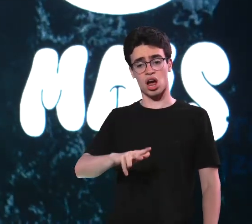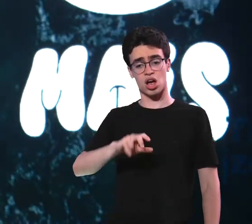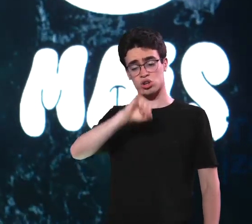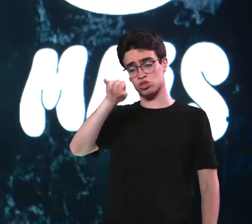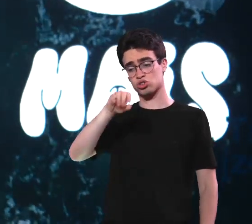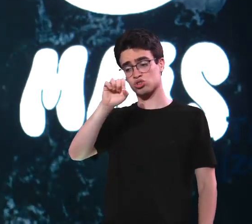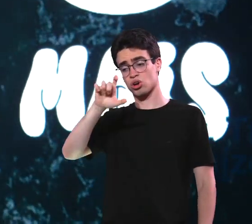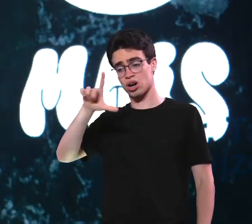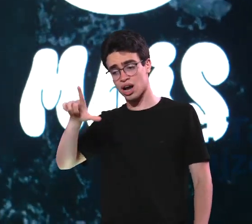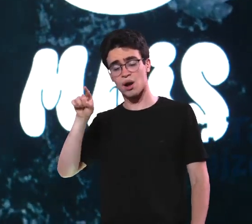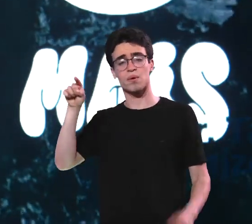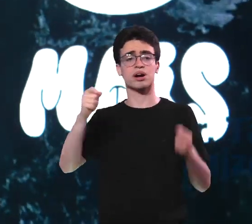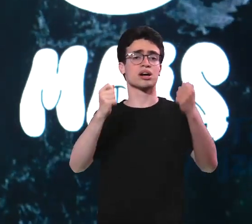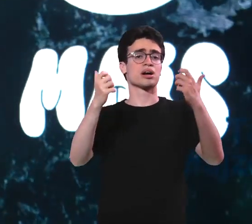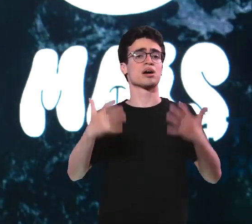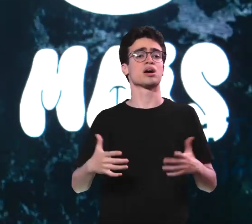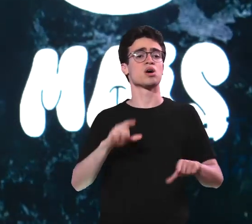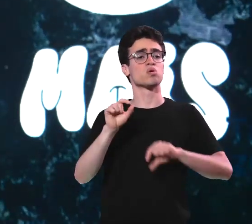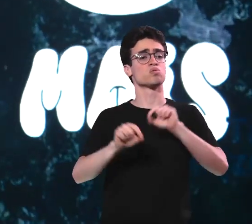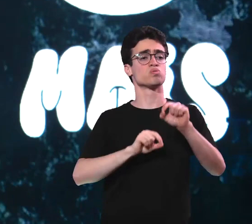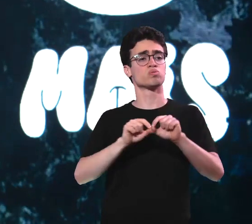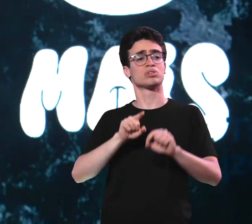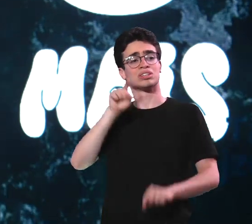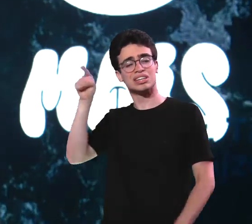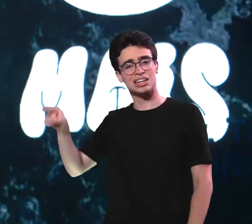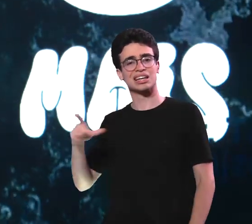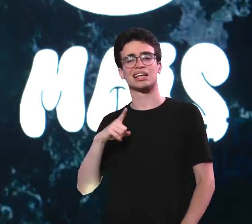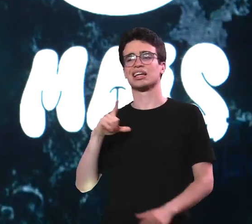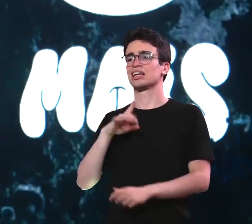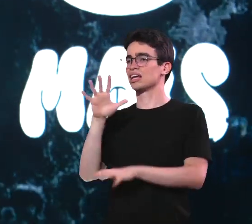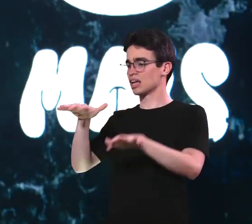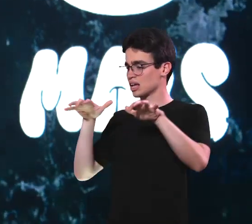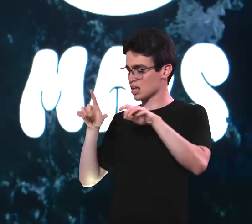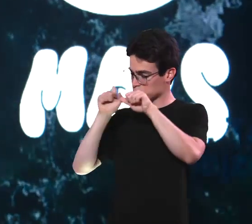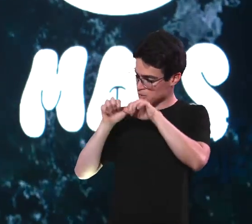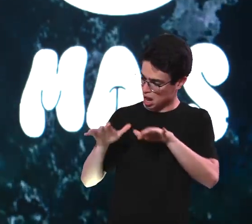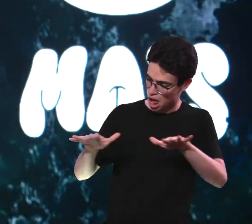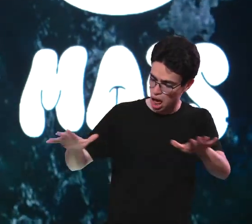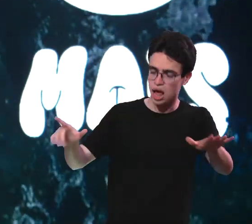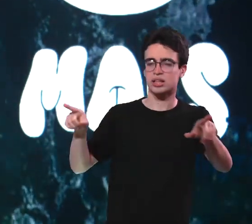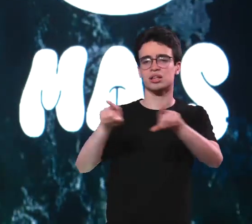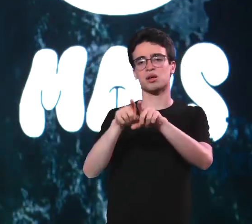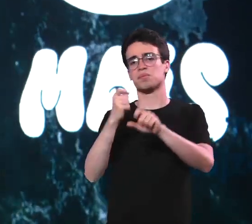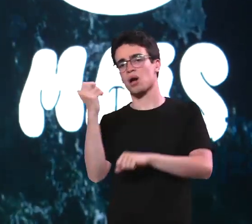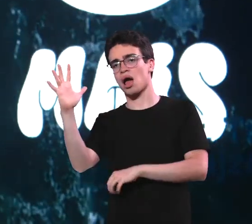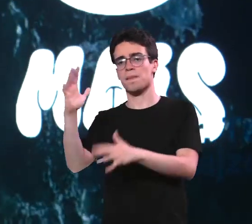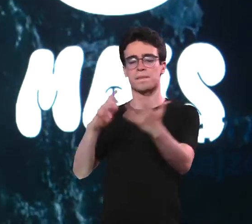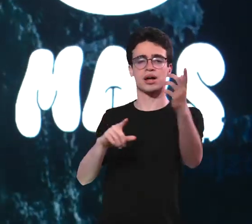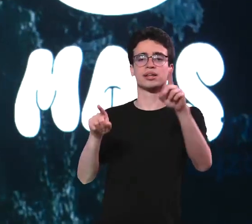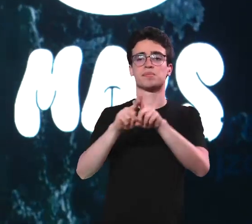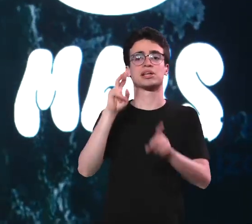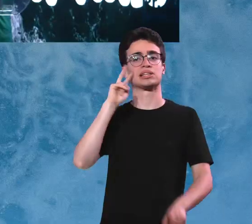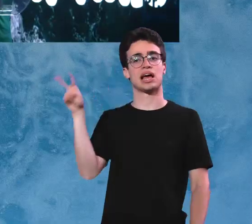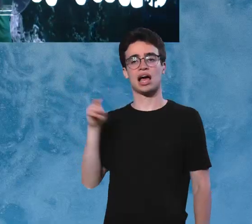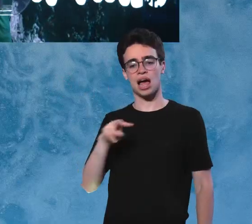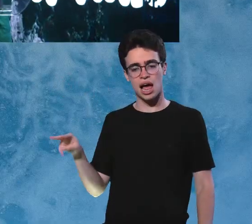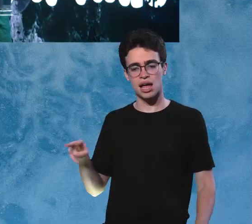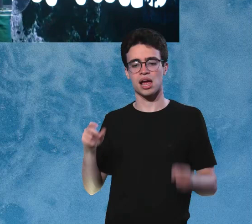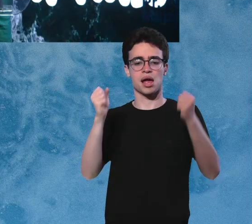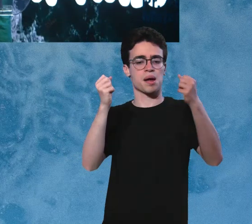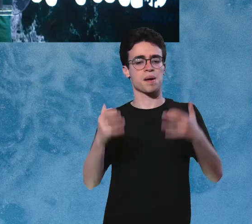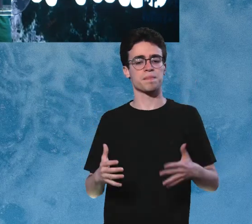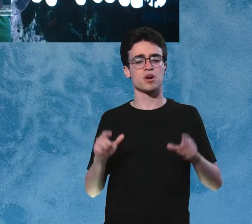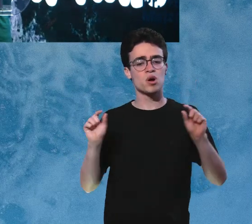fluirá do templo do Senhor e regará o vale das acácias. Zacarias 14, versículo 8 e versículo 9, naquele